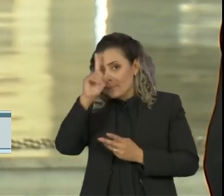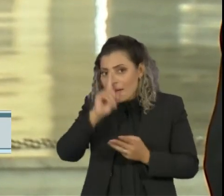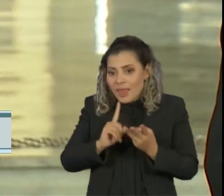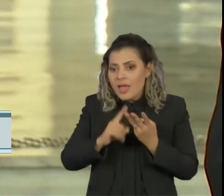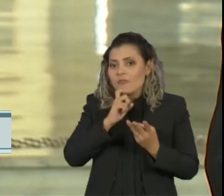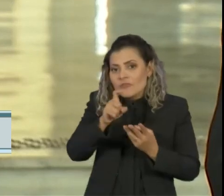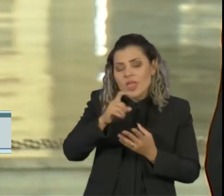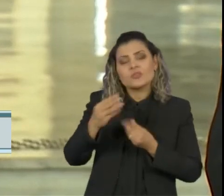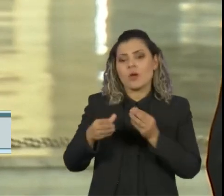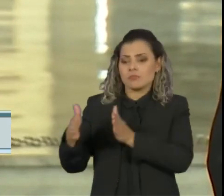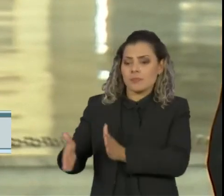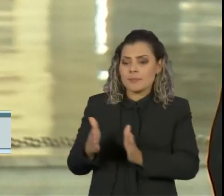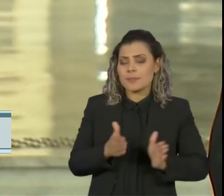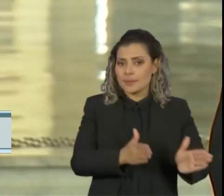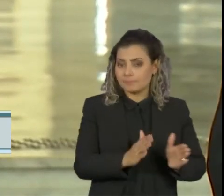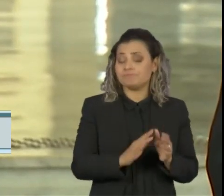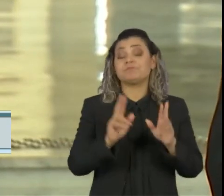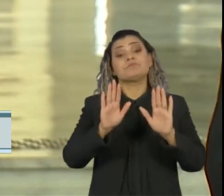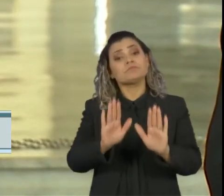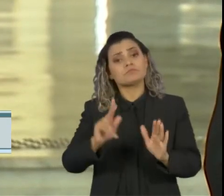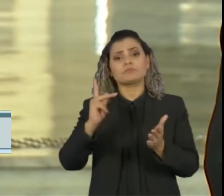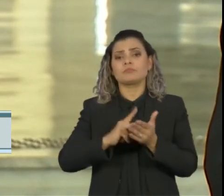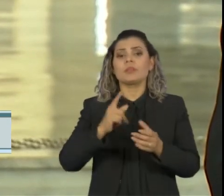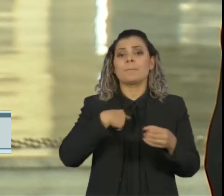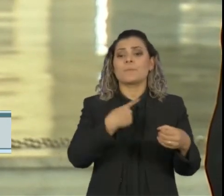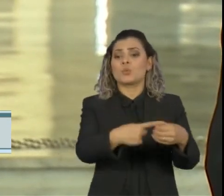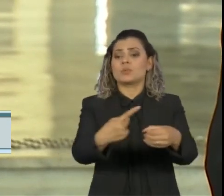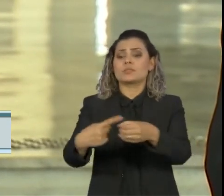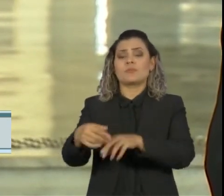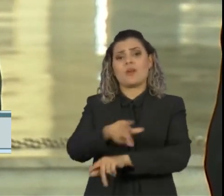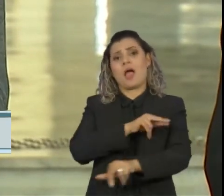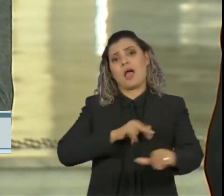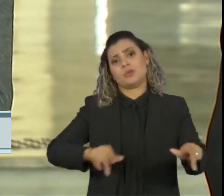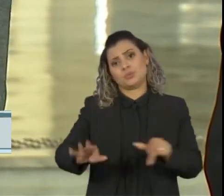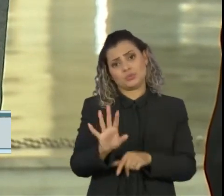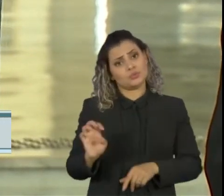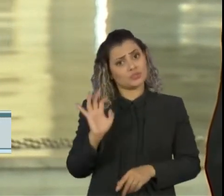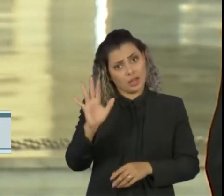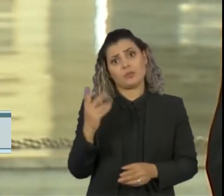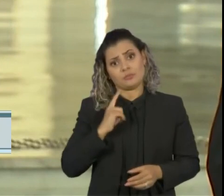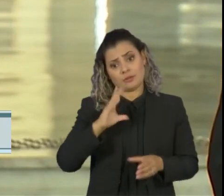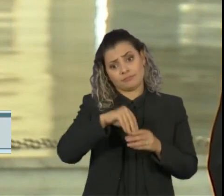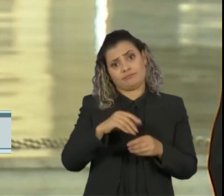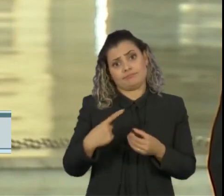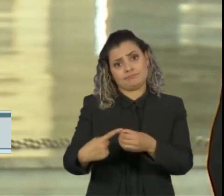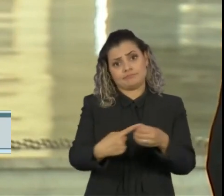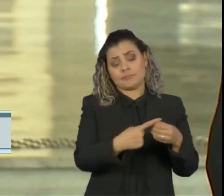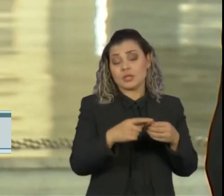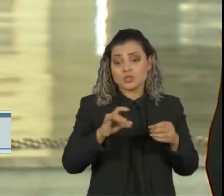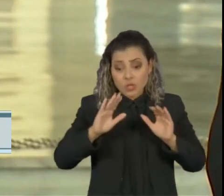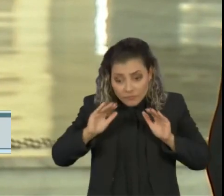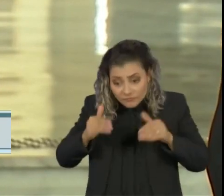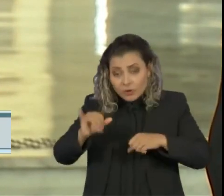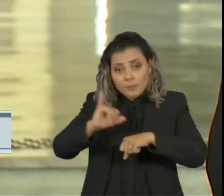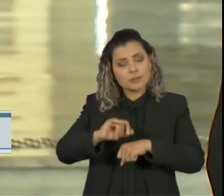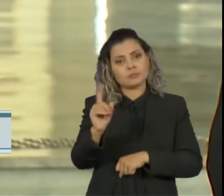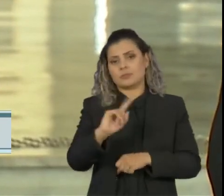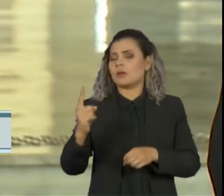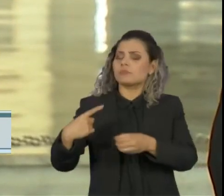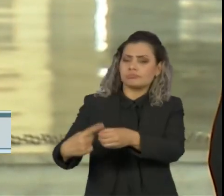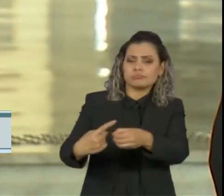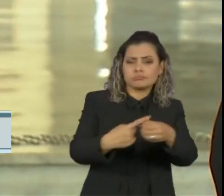regional de saúde, ela engloba vários municípios. Então, além de olhar só a regional, nós olhamos os